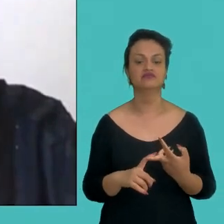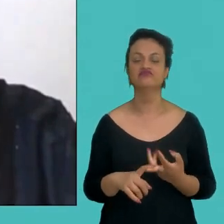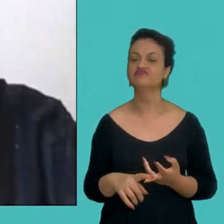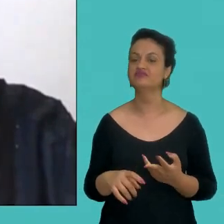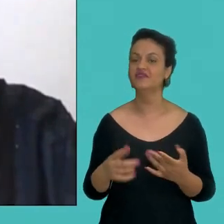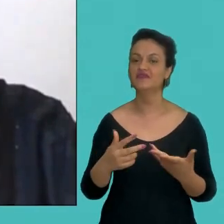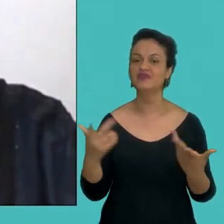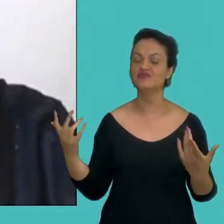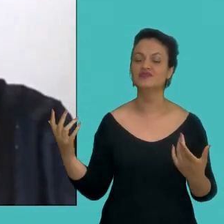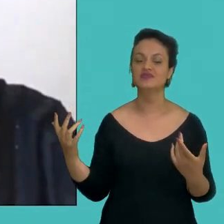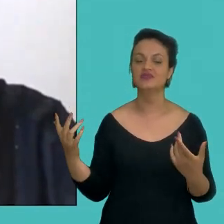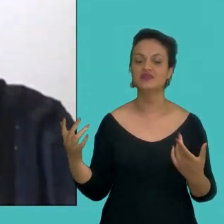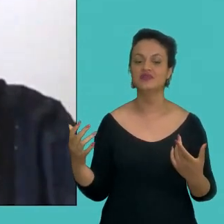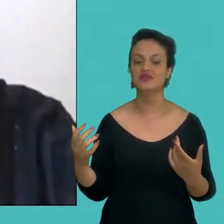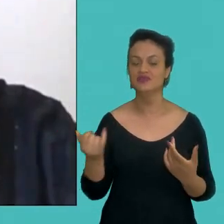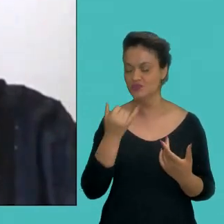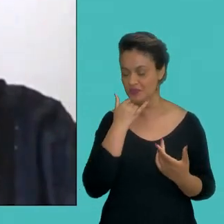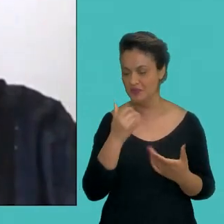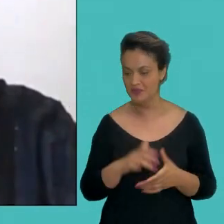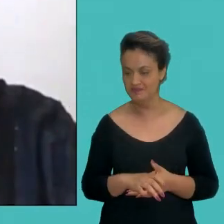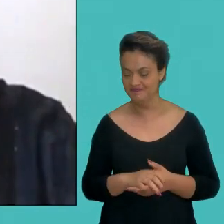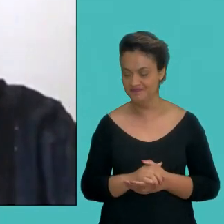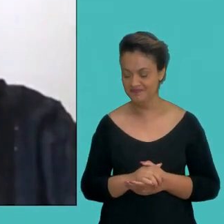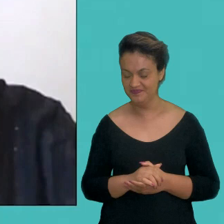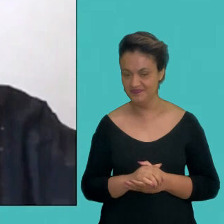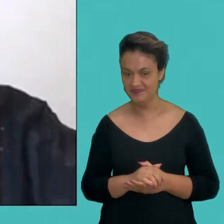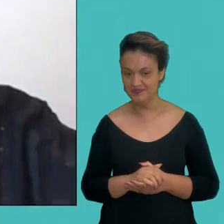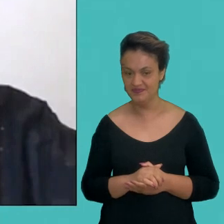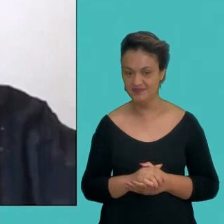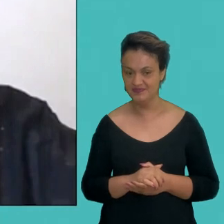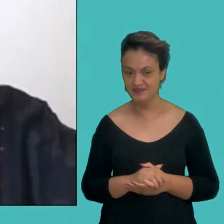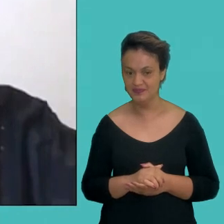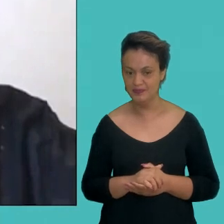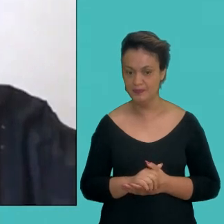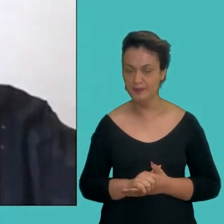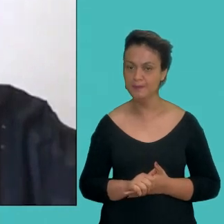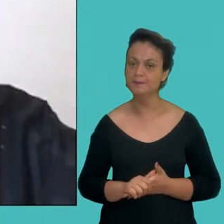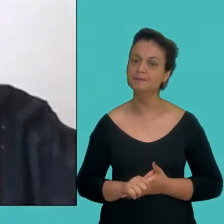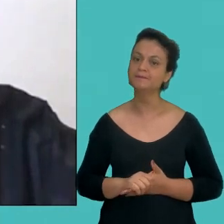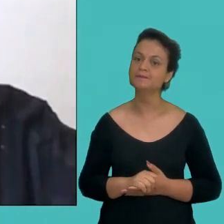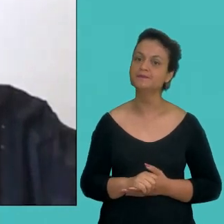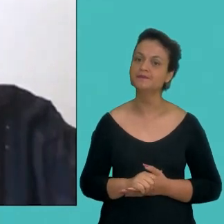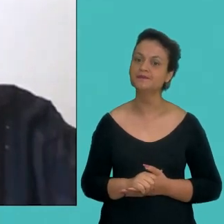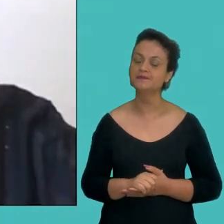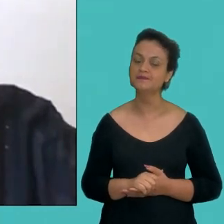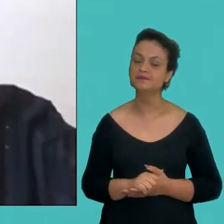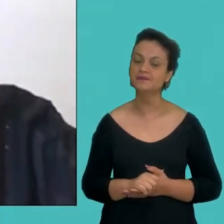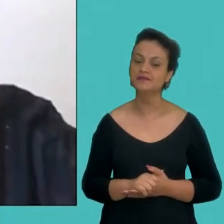pensem no standing, desculpem, estou usando anglicismos, aí deixa eu evitar isso.